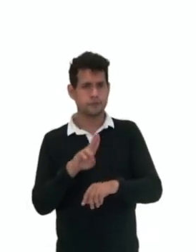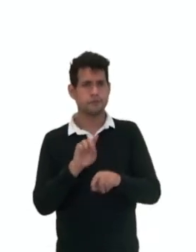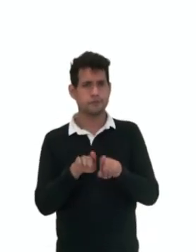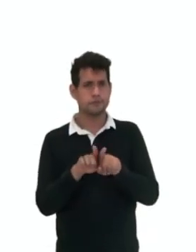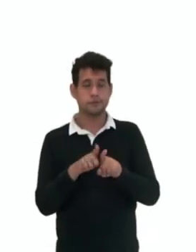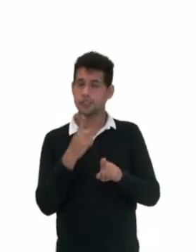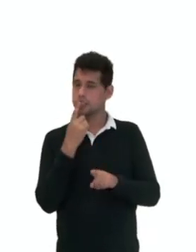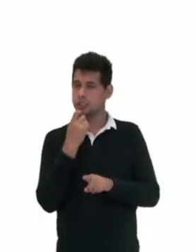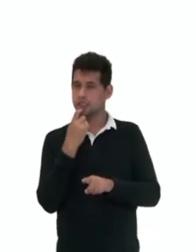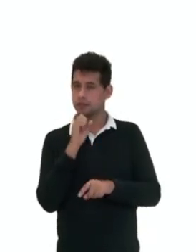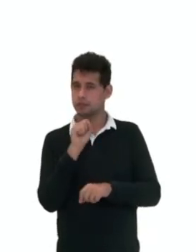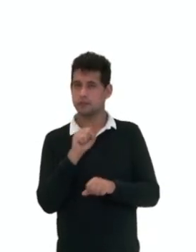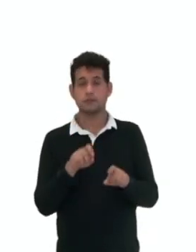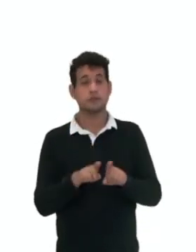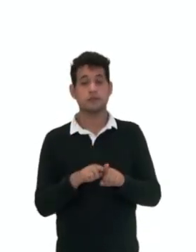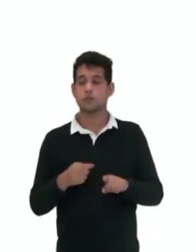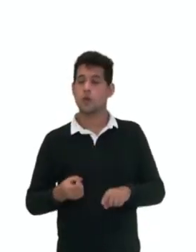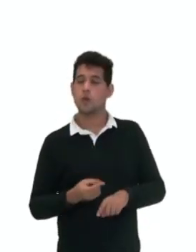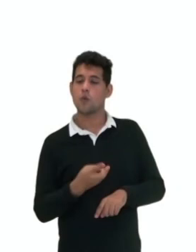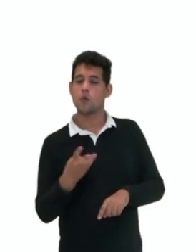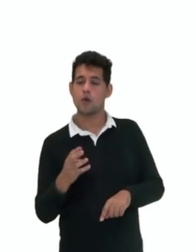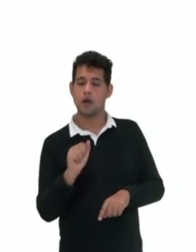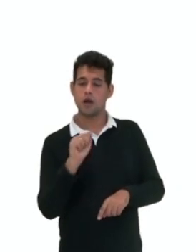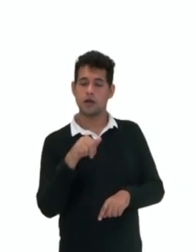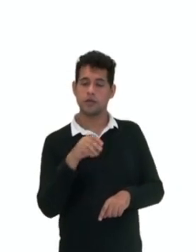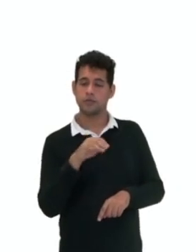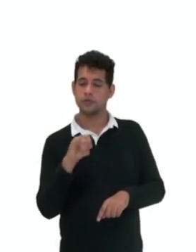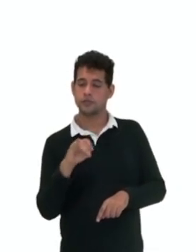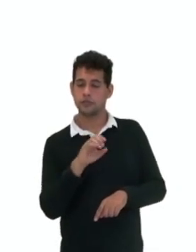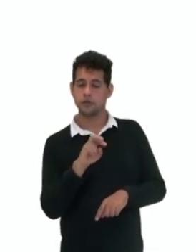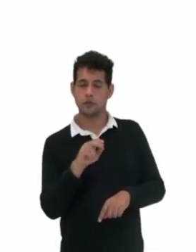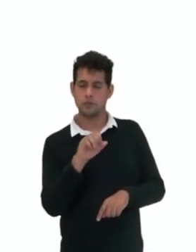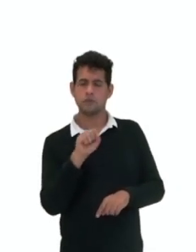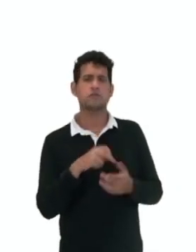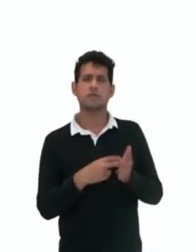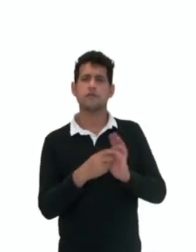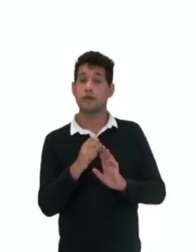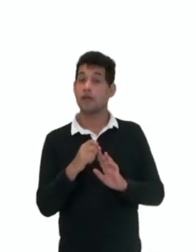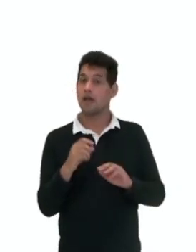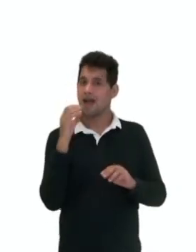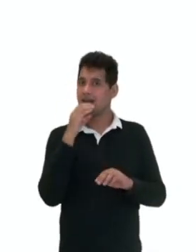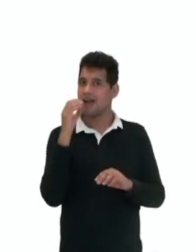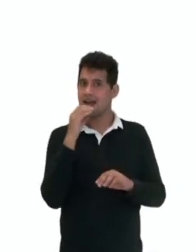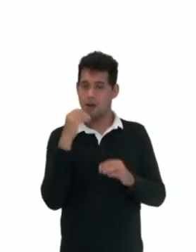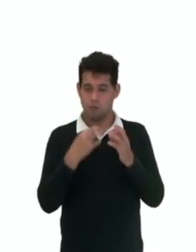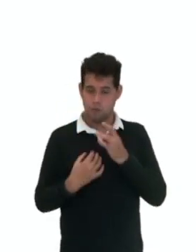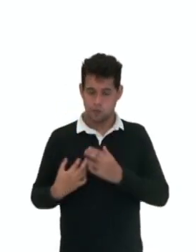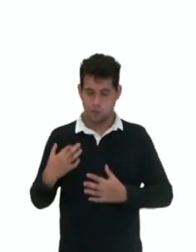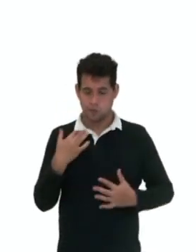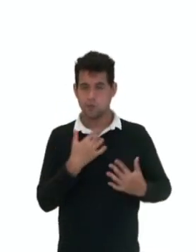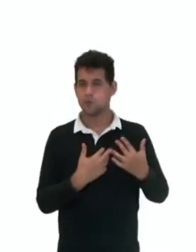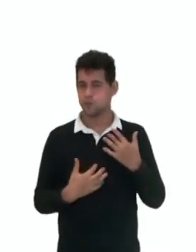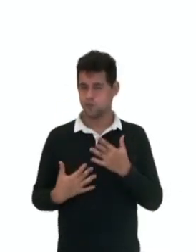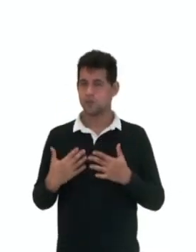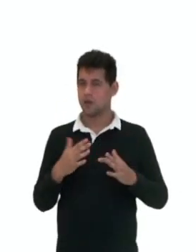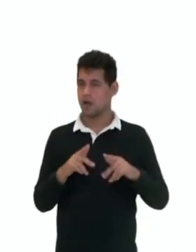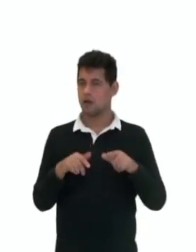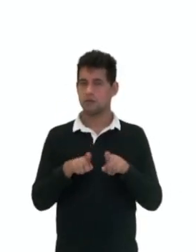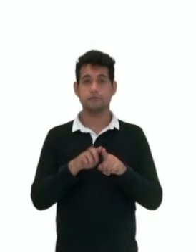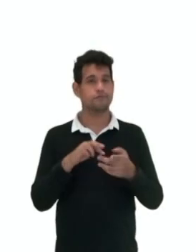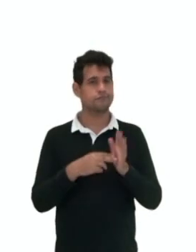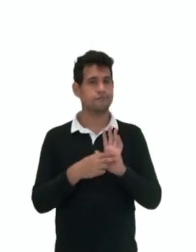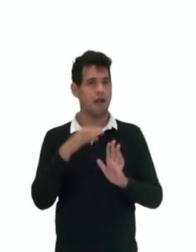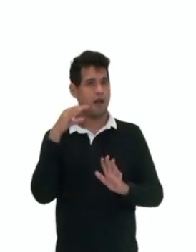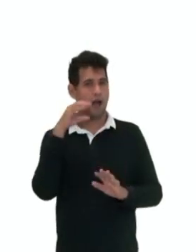obtido do sangue, né, com uma quantidade dos anticorpos, e aí imediatamente eles começam a neutralizar a ação desse veneno. É uma